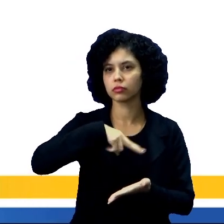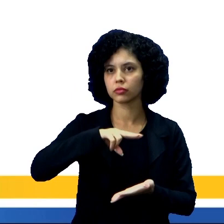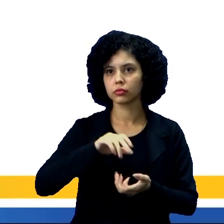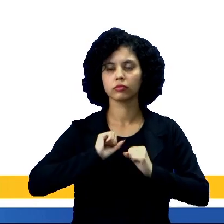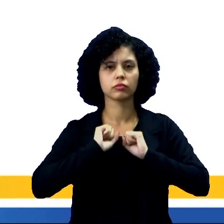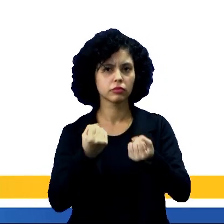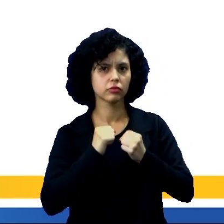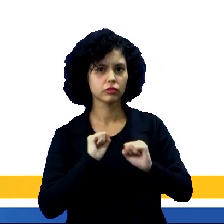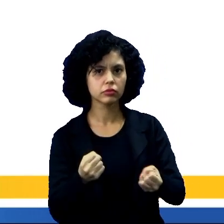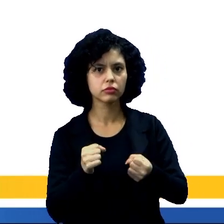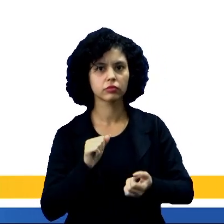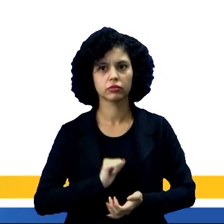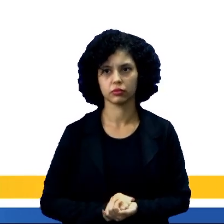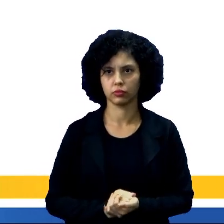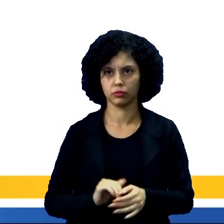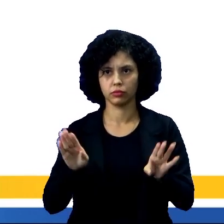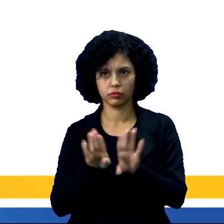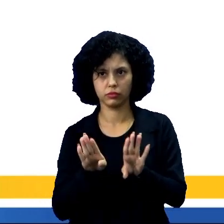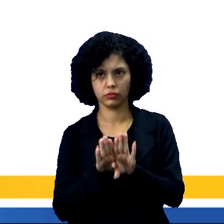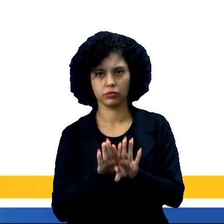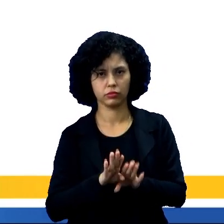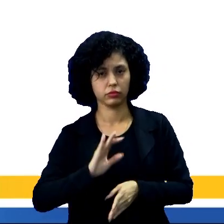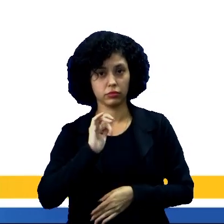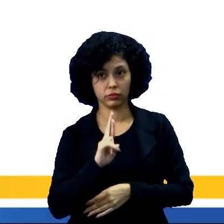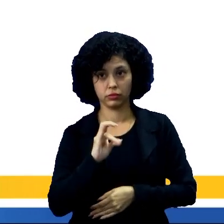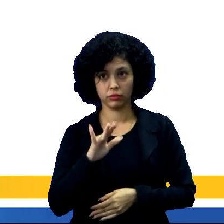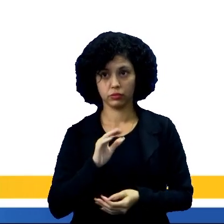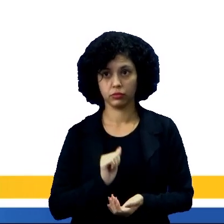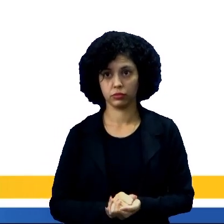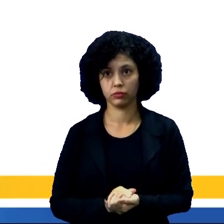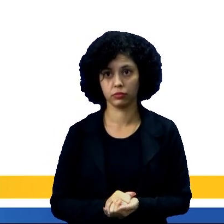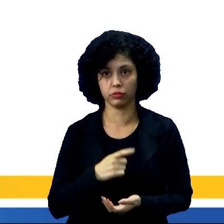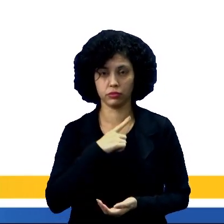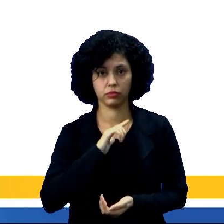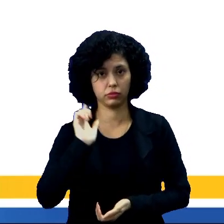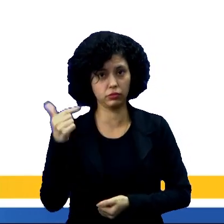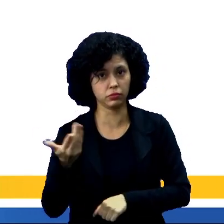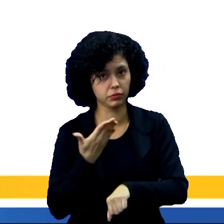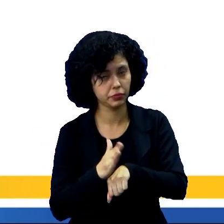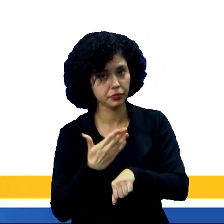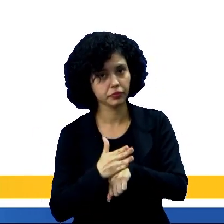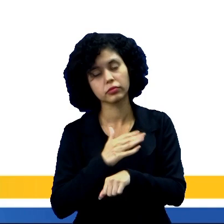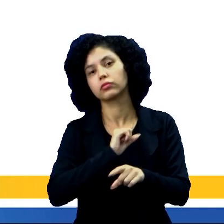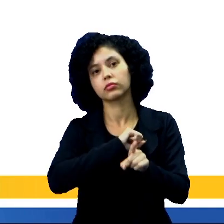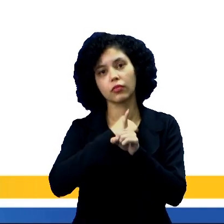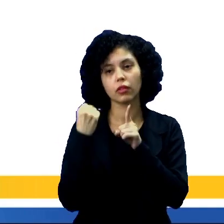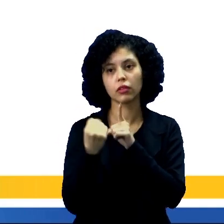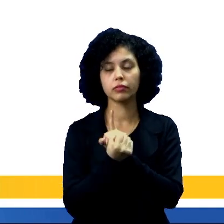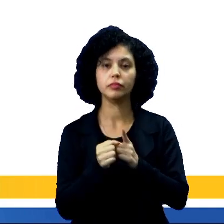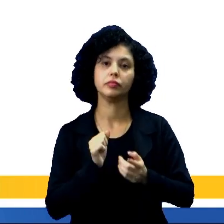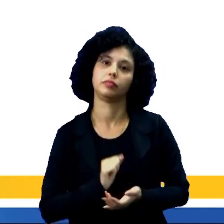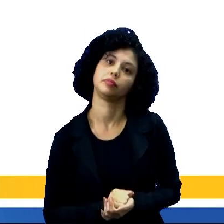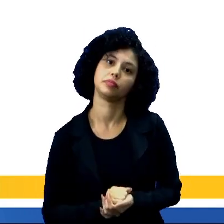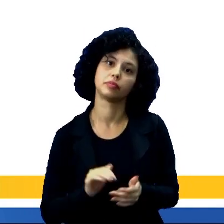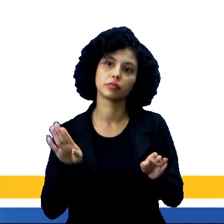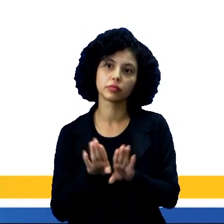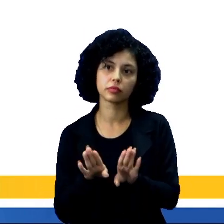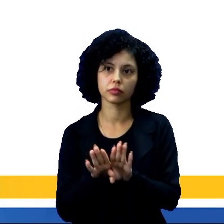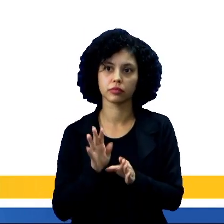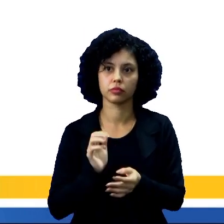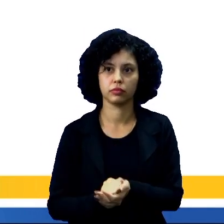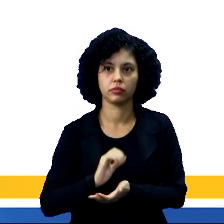ginástica, esportes, artes marciais e acrobacias, entre outras práticas sociais. Aqui é importante a gente destacar o aspecto